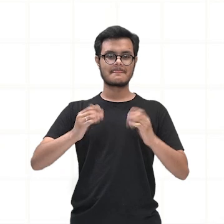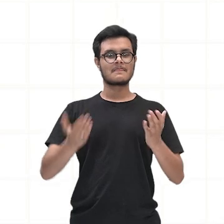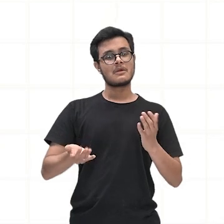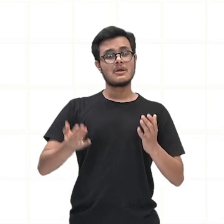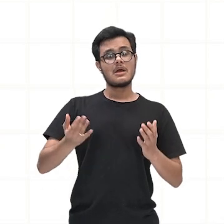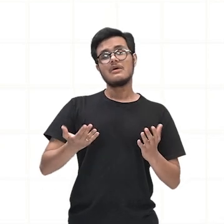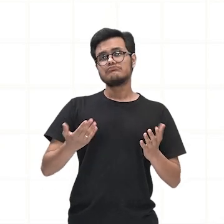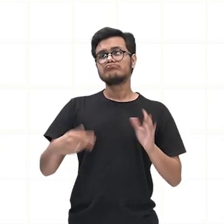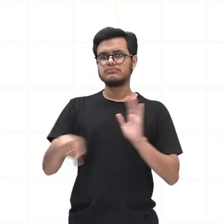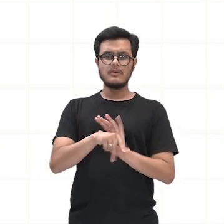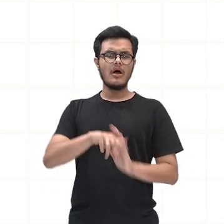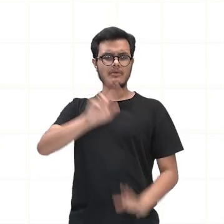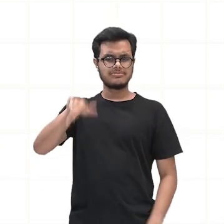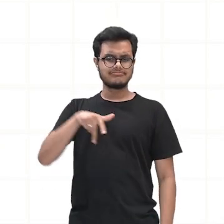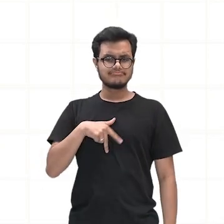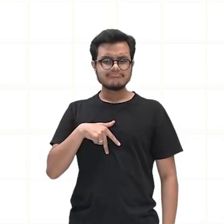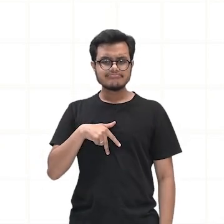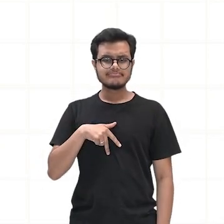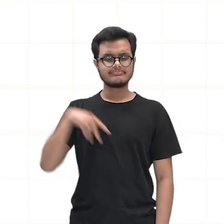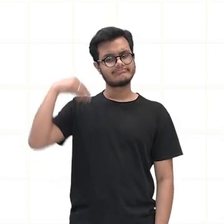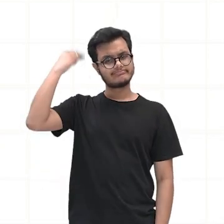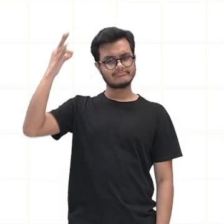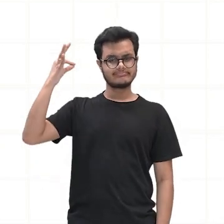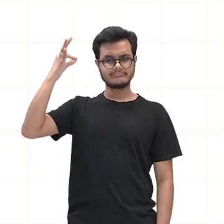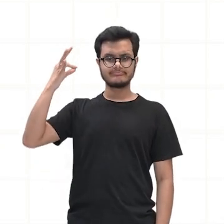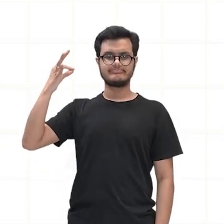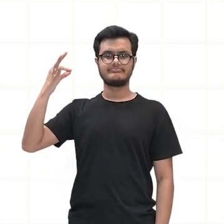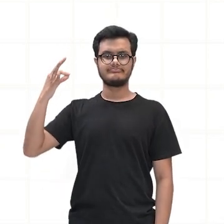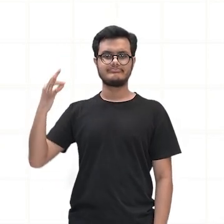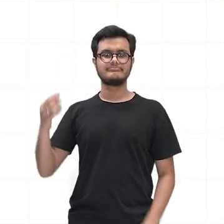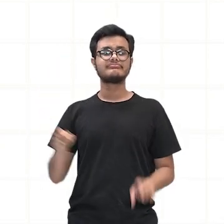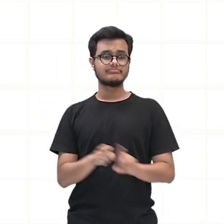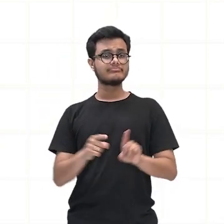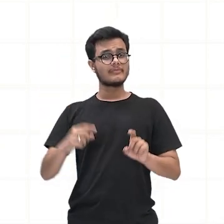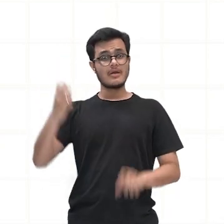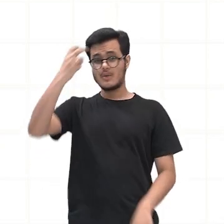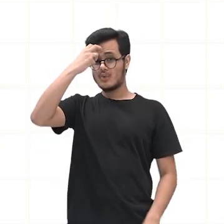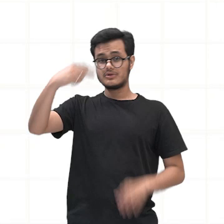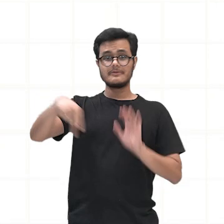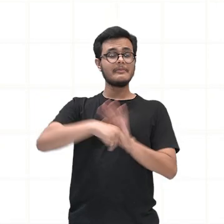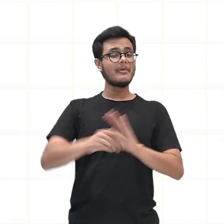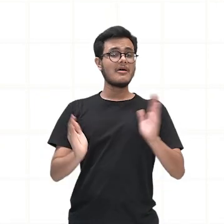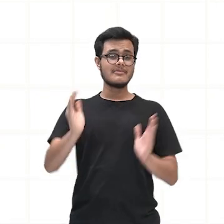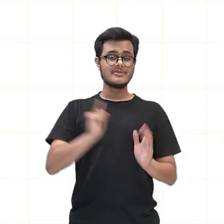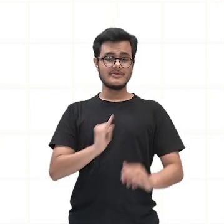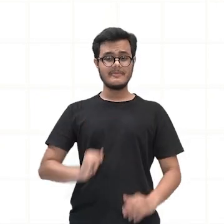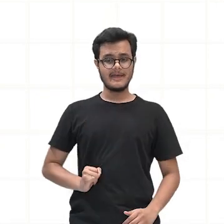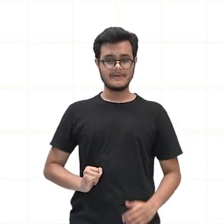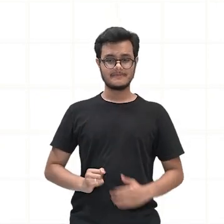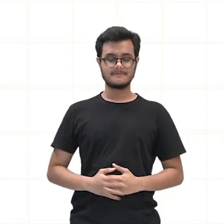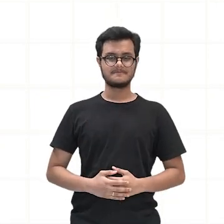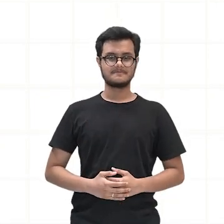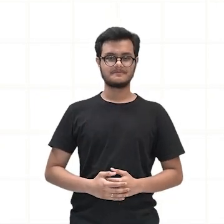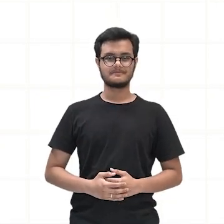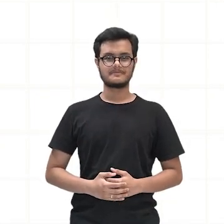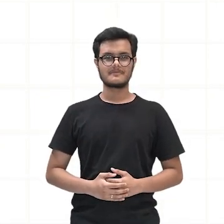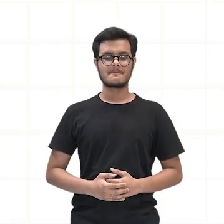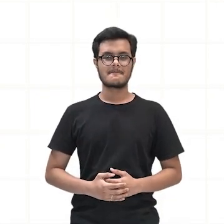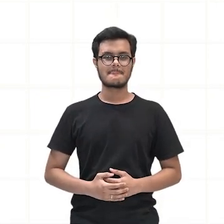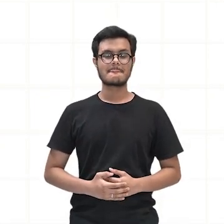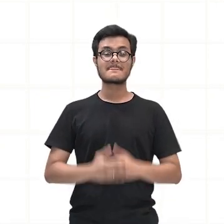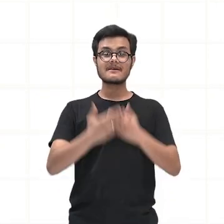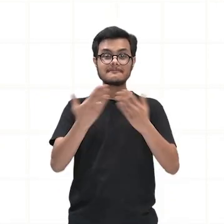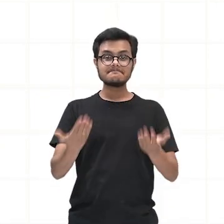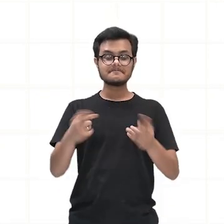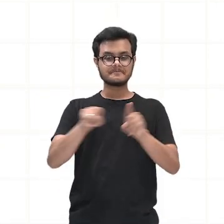parte essencial da experiência espiritual e cultural bizantina, tá? Nós vamos